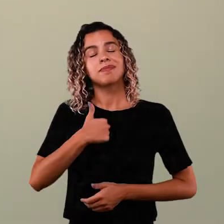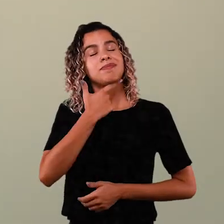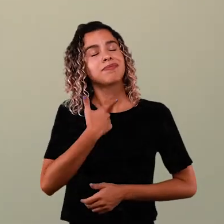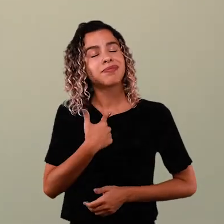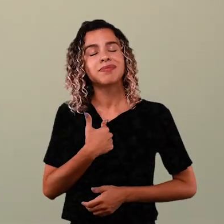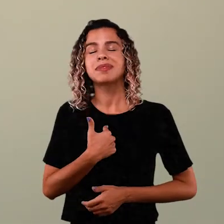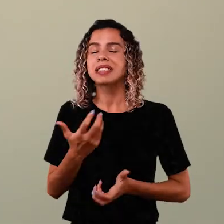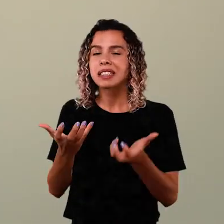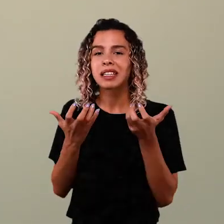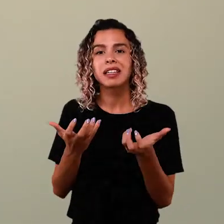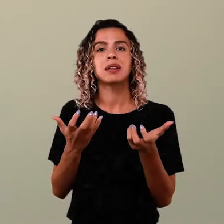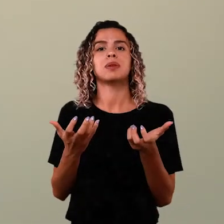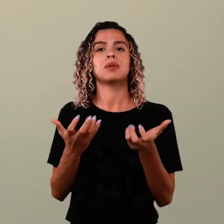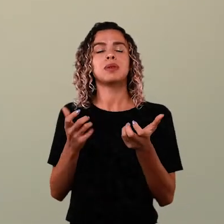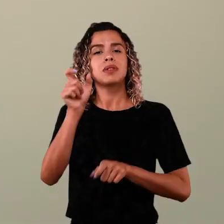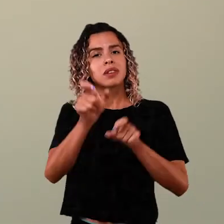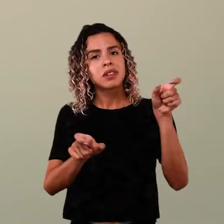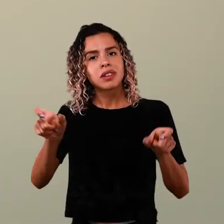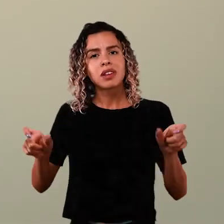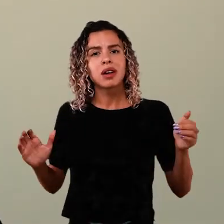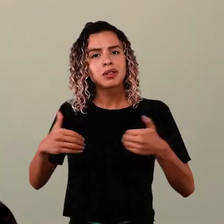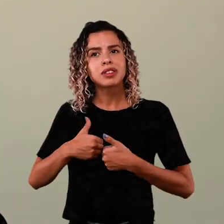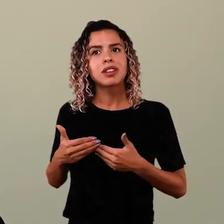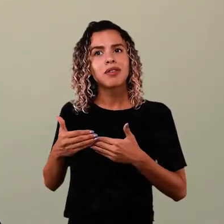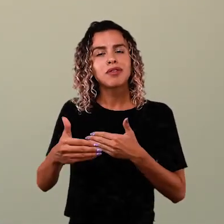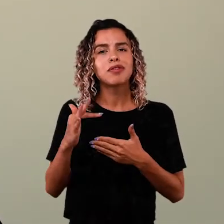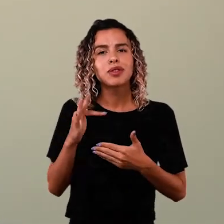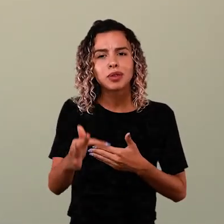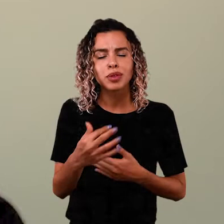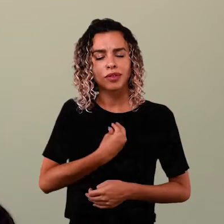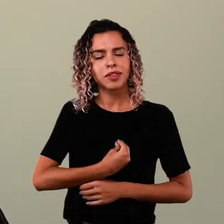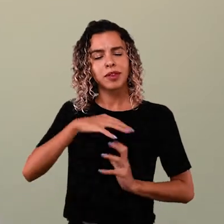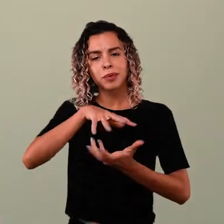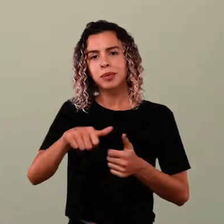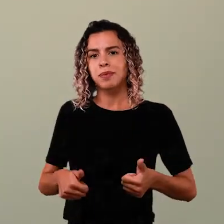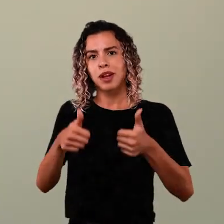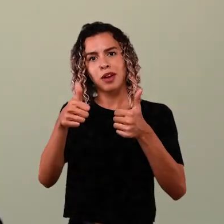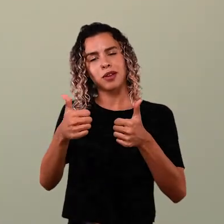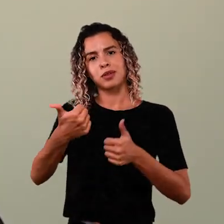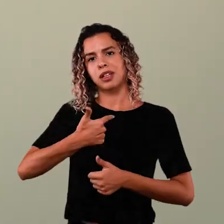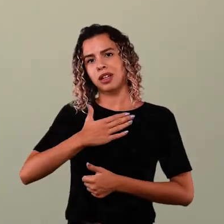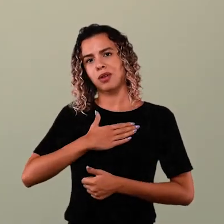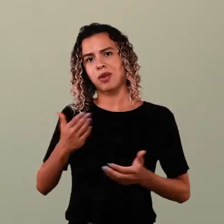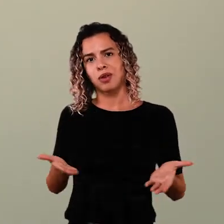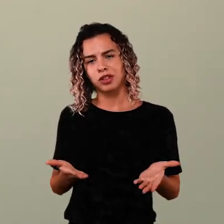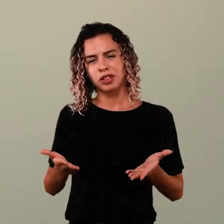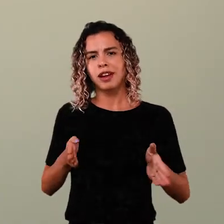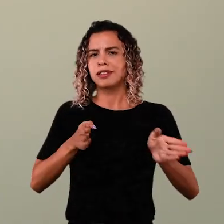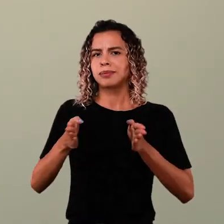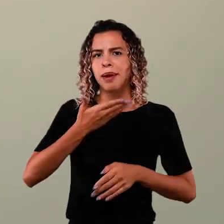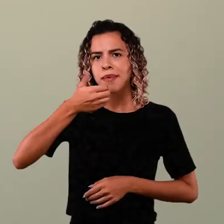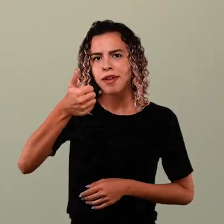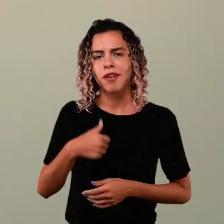queria hoje, que eu desejo muito, é que os autistas do futuro vivam num mundo melhor do que eu vivo hoje, que tenha